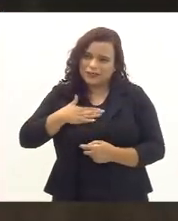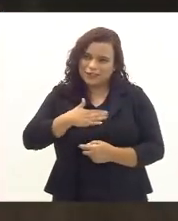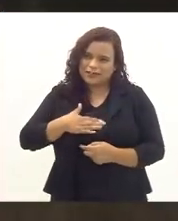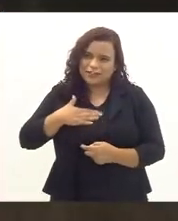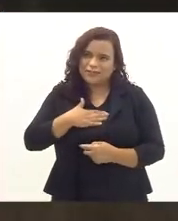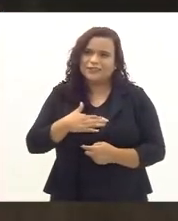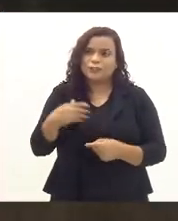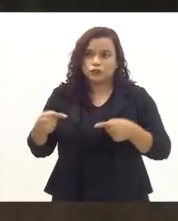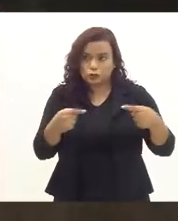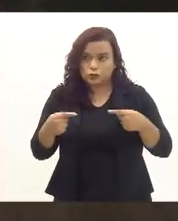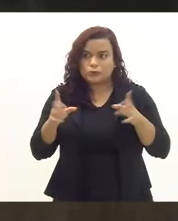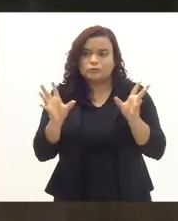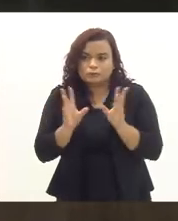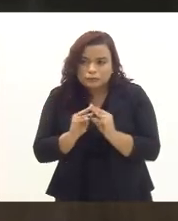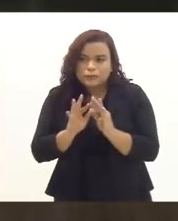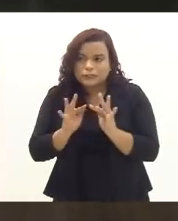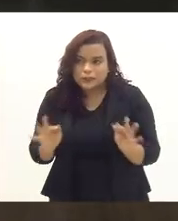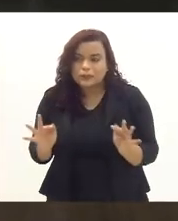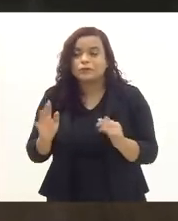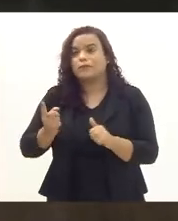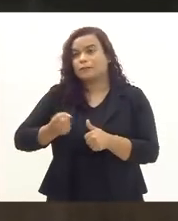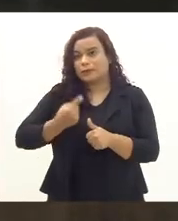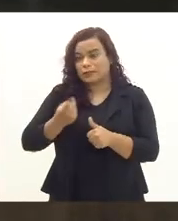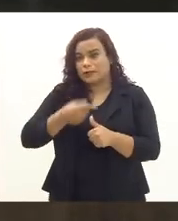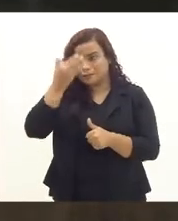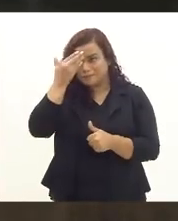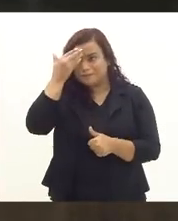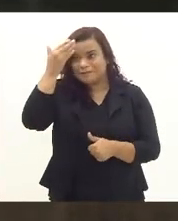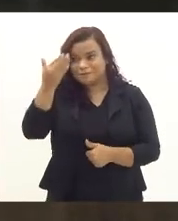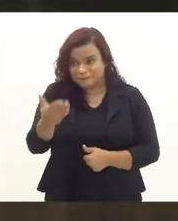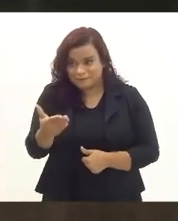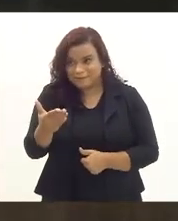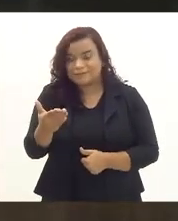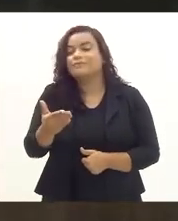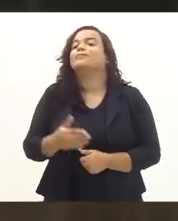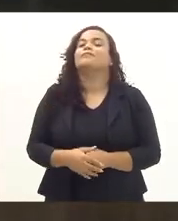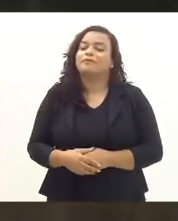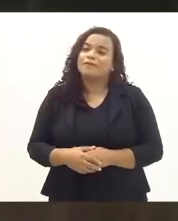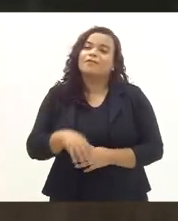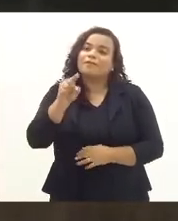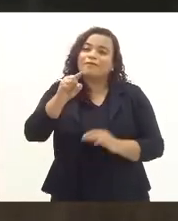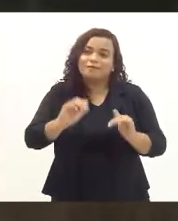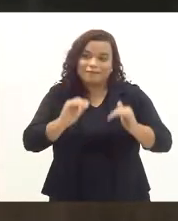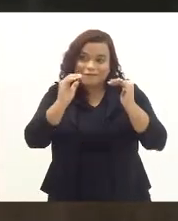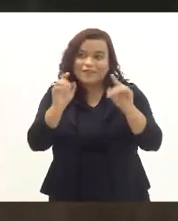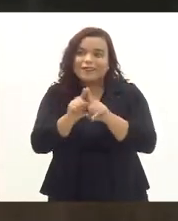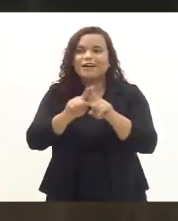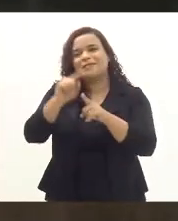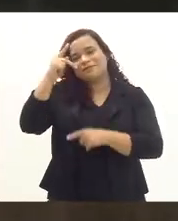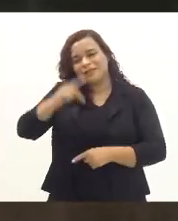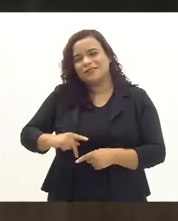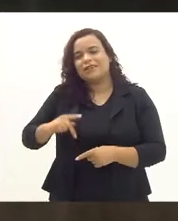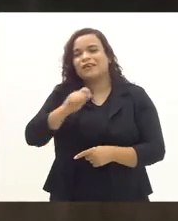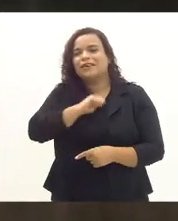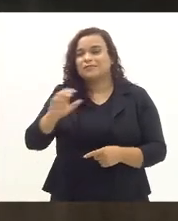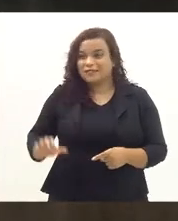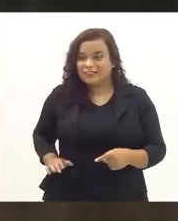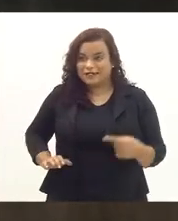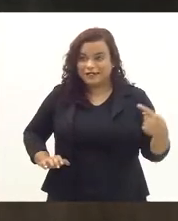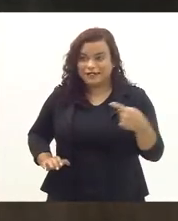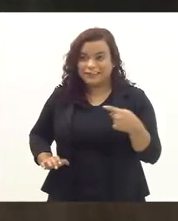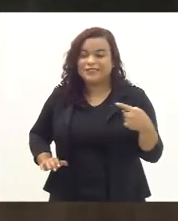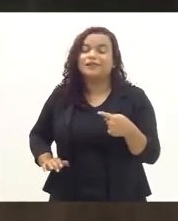breve e discussão primeiro agradecer a vossa excelência agradeceu o presidente André Ceciliano